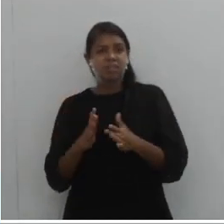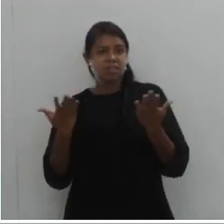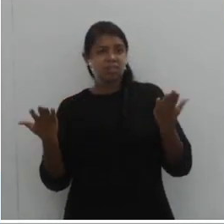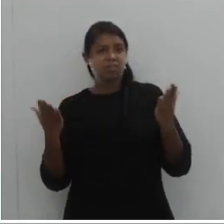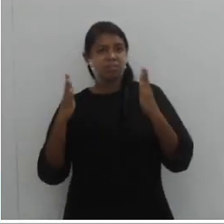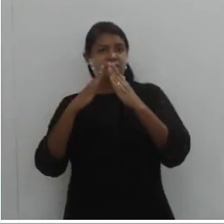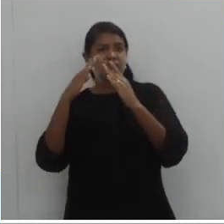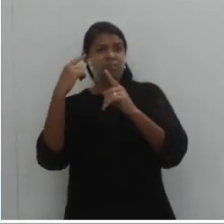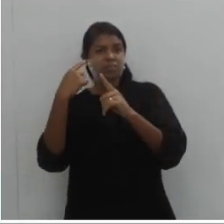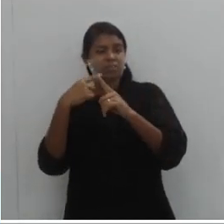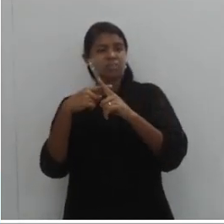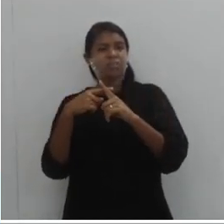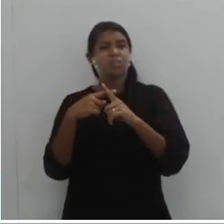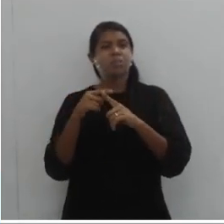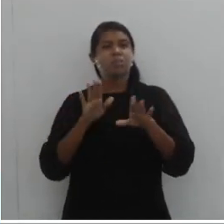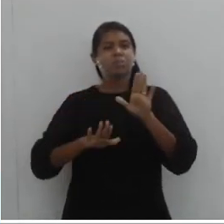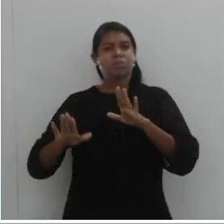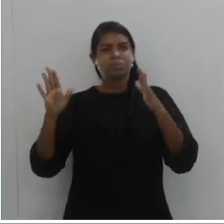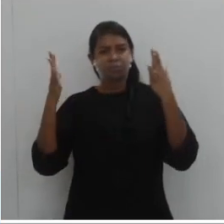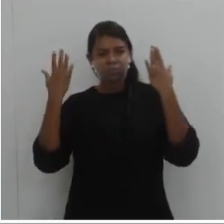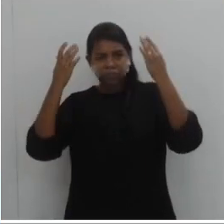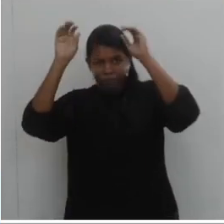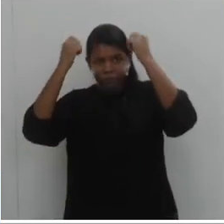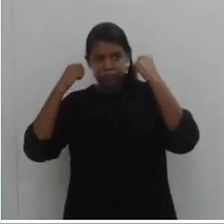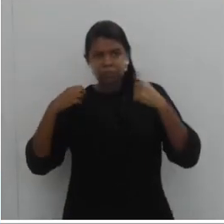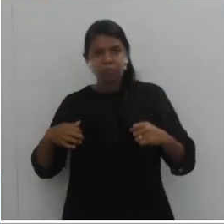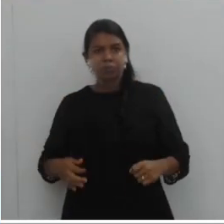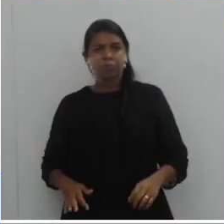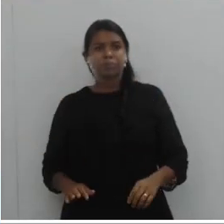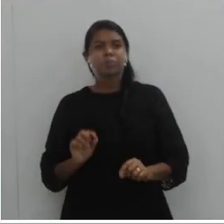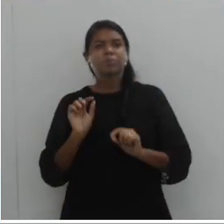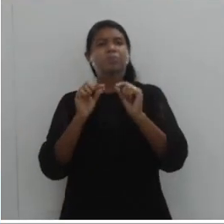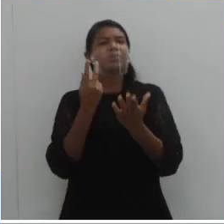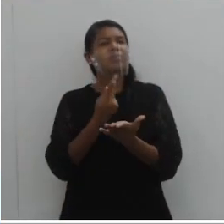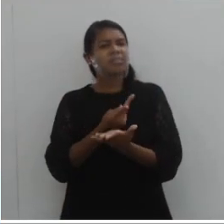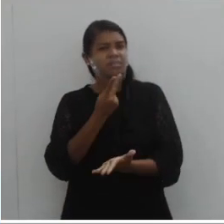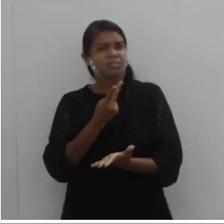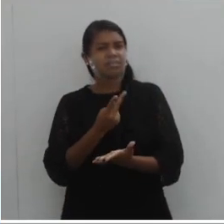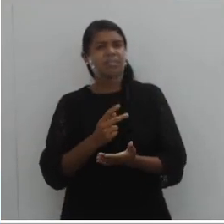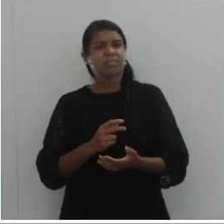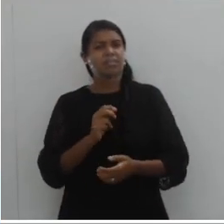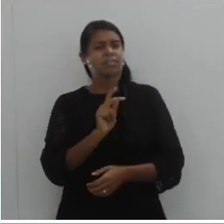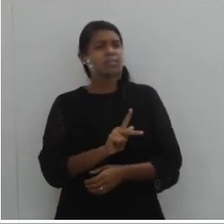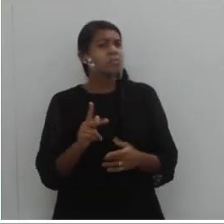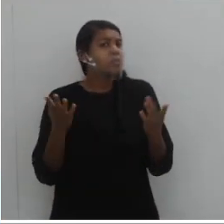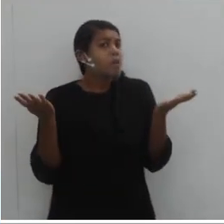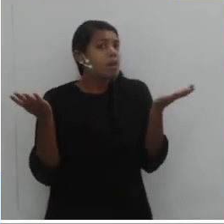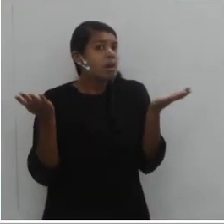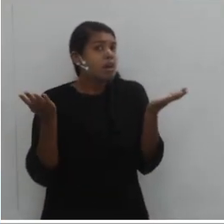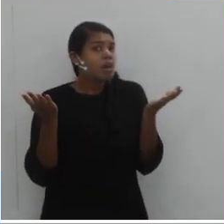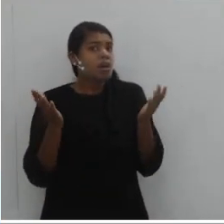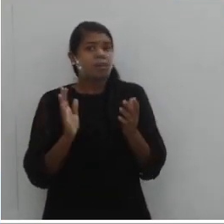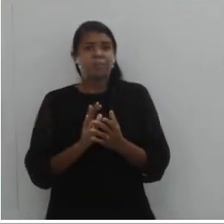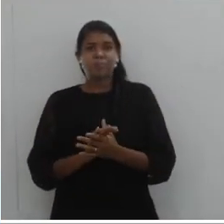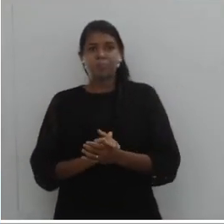casas de banhos. O que é que acontece, professor? O que é que